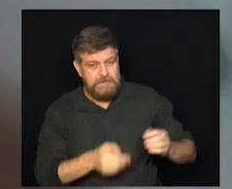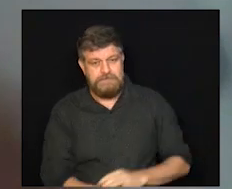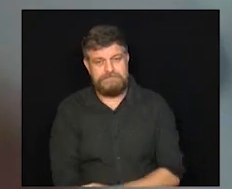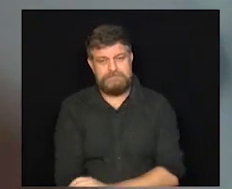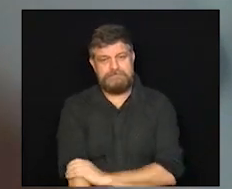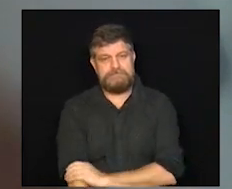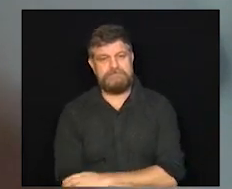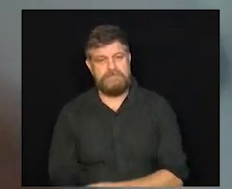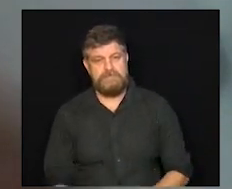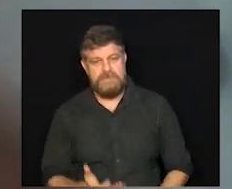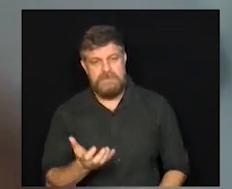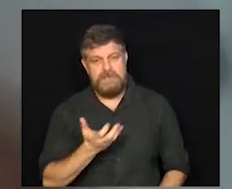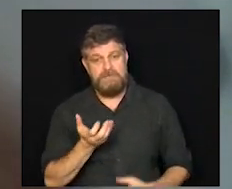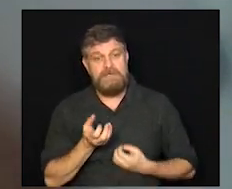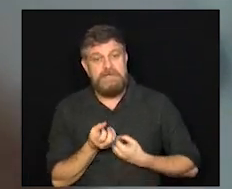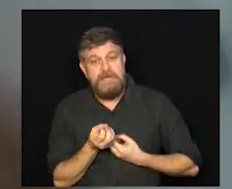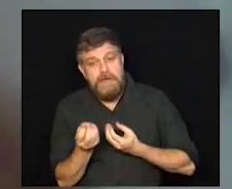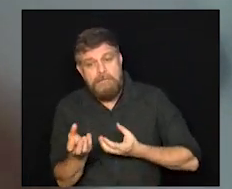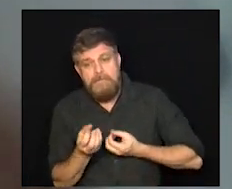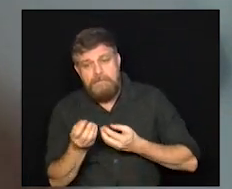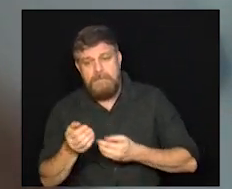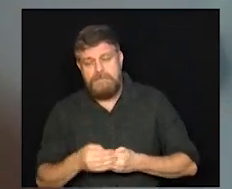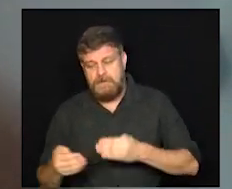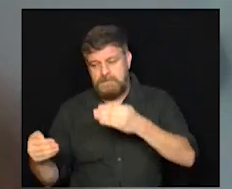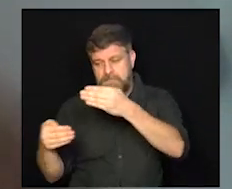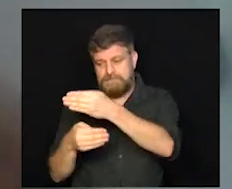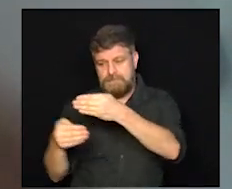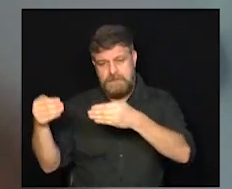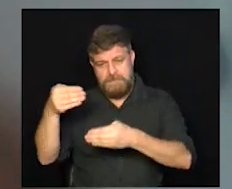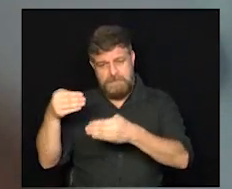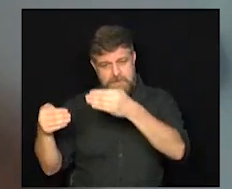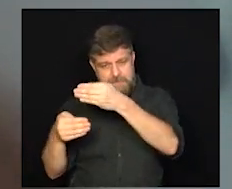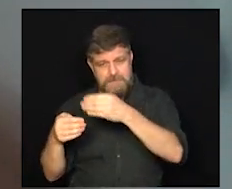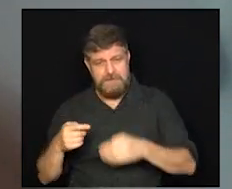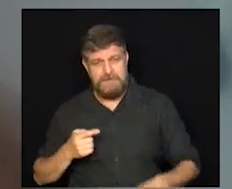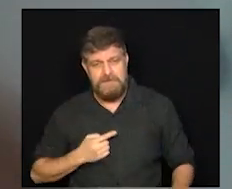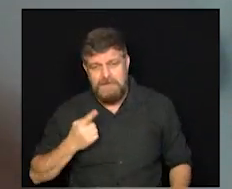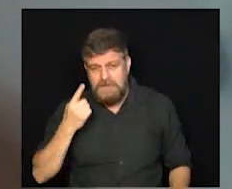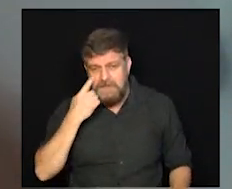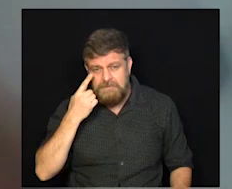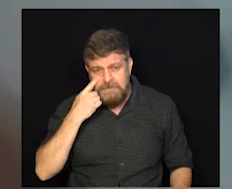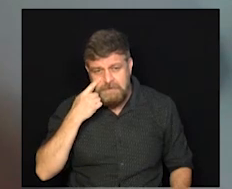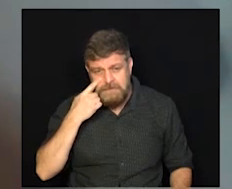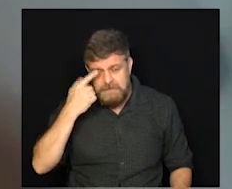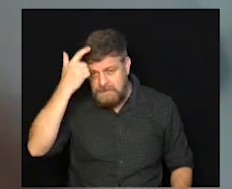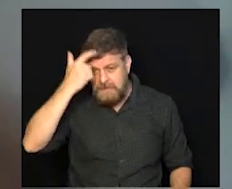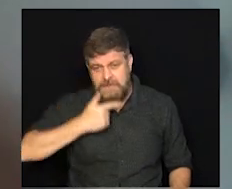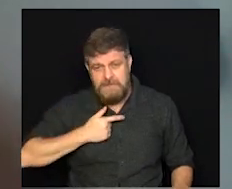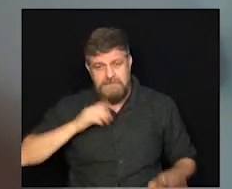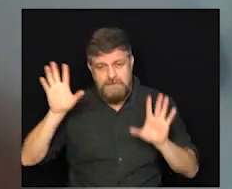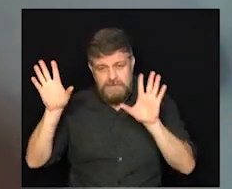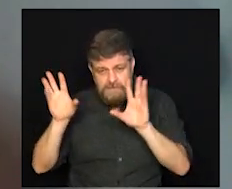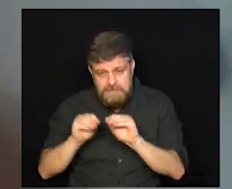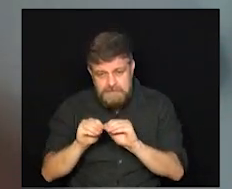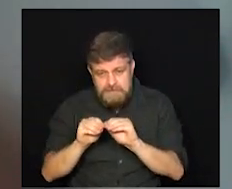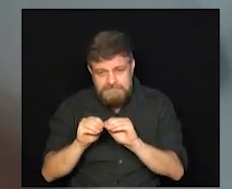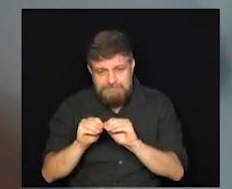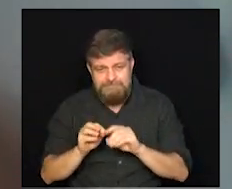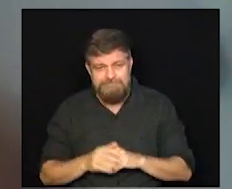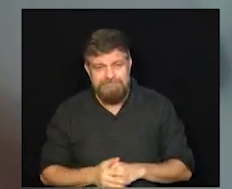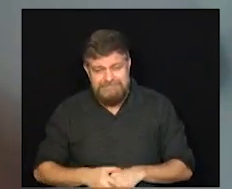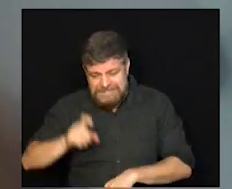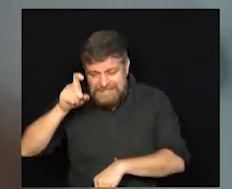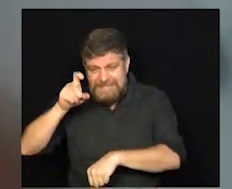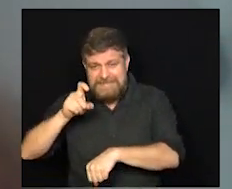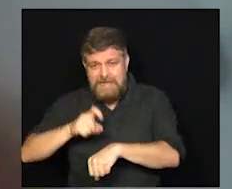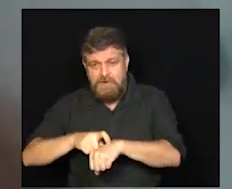colocar aqui para vocês o slide. Pelo que eu entendo, o slide eu não vou conseguir vê-los mais. A hora que eu clicar